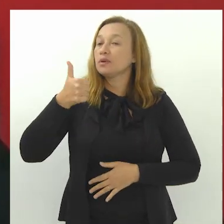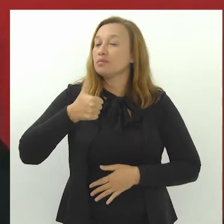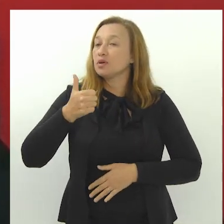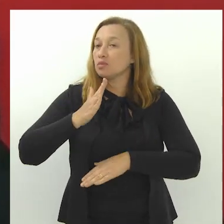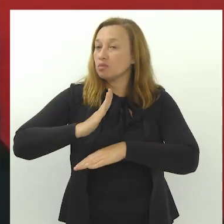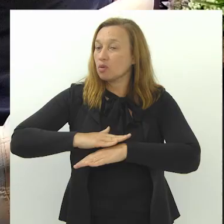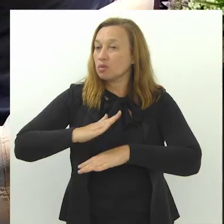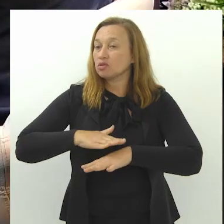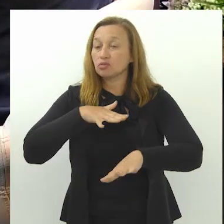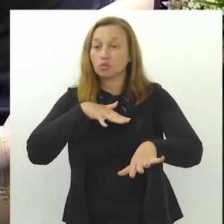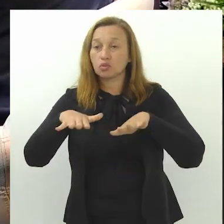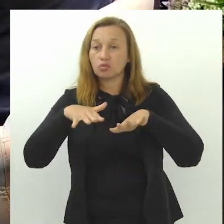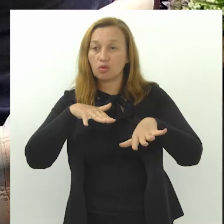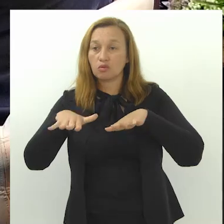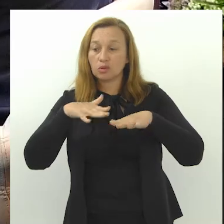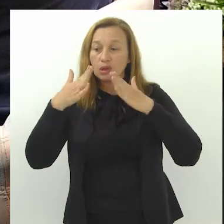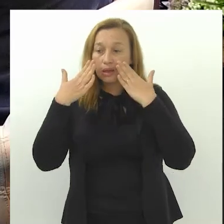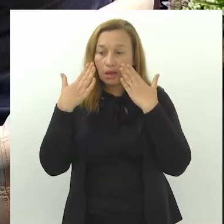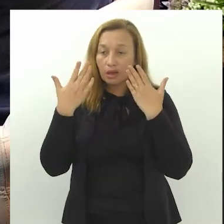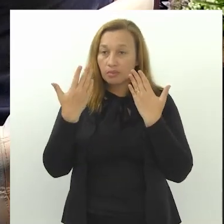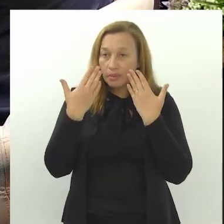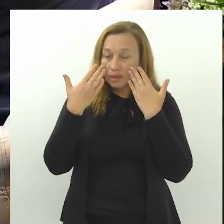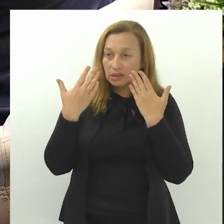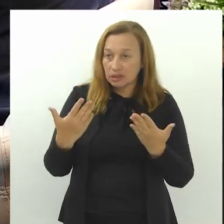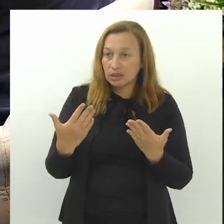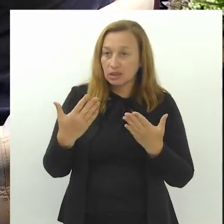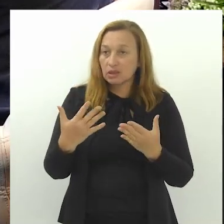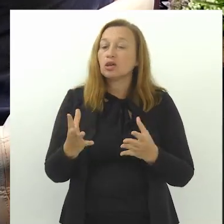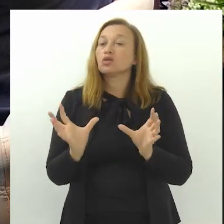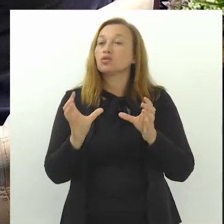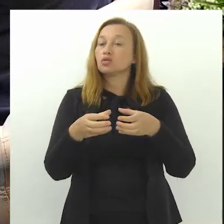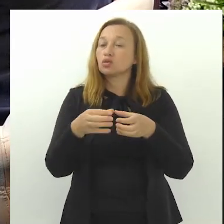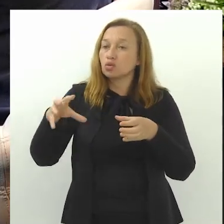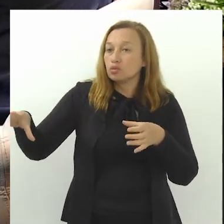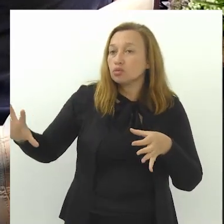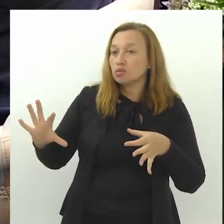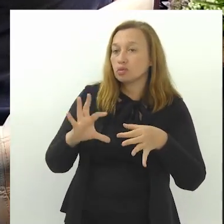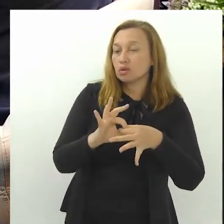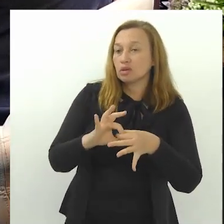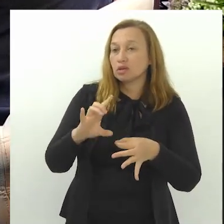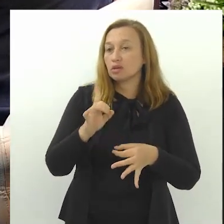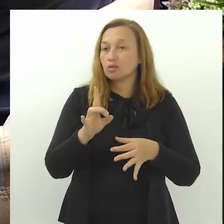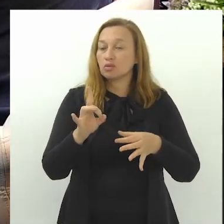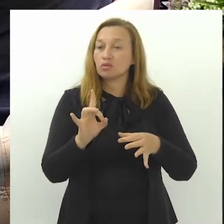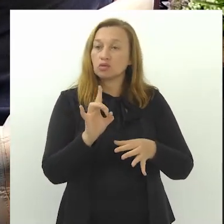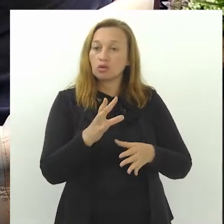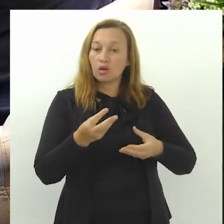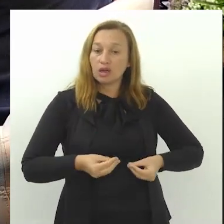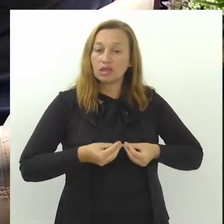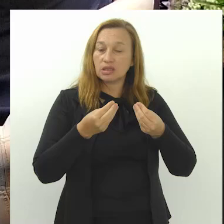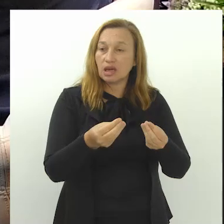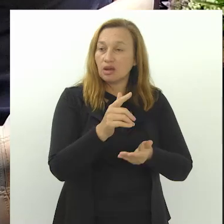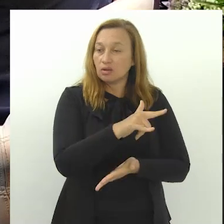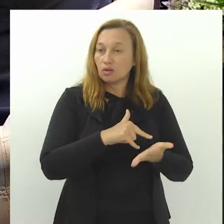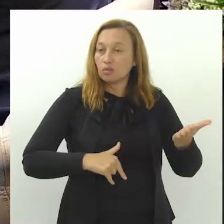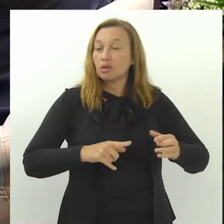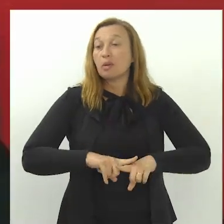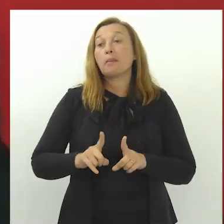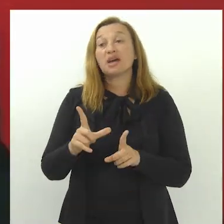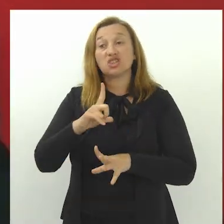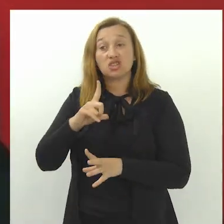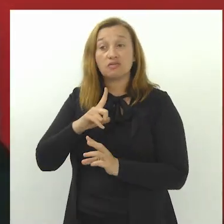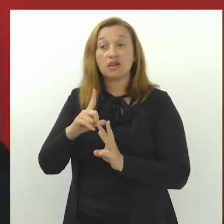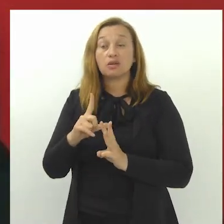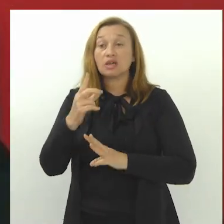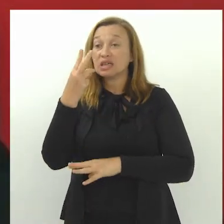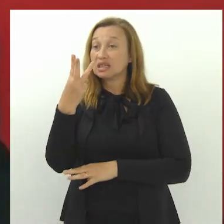né? E foi a primeira vez que os movimentos representados nos grupos de engajamento não só entregaram um documento